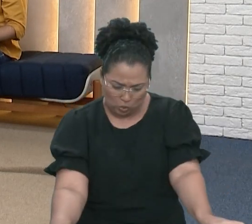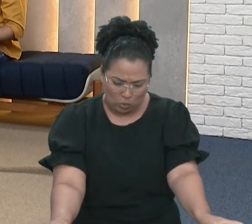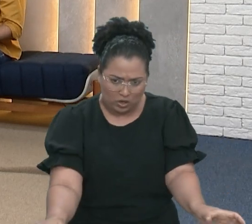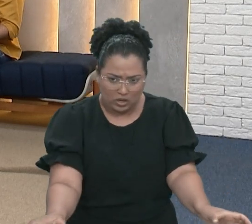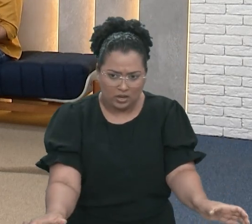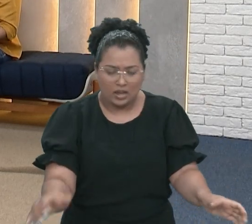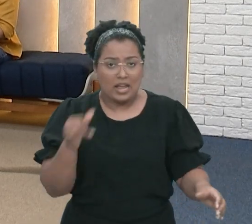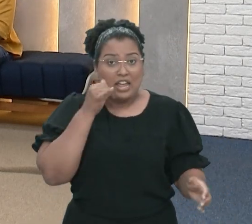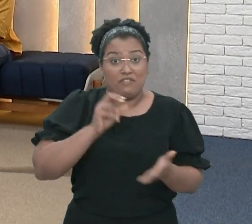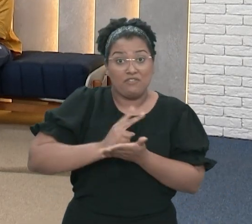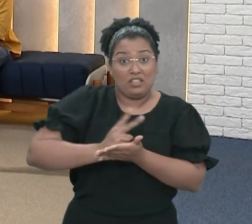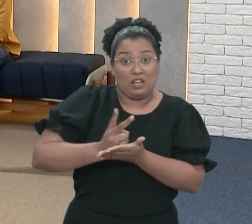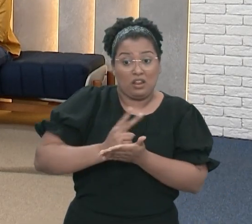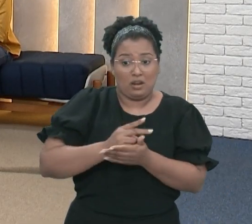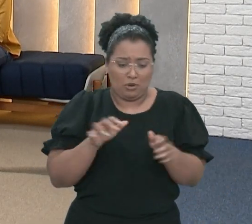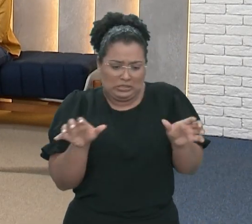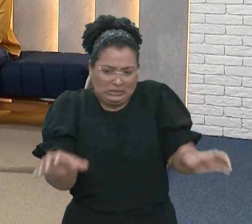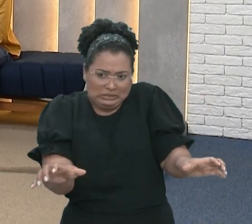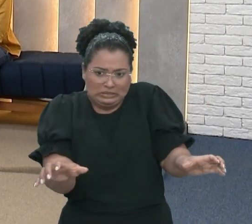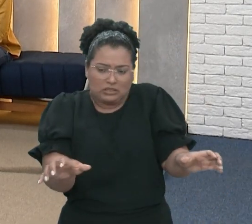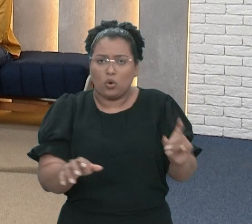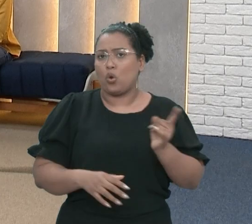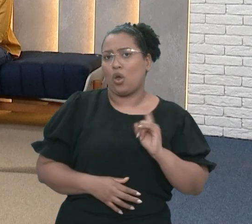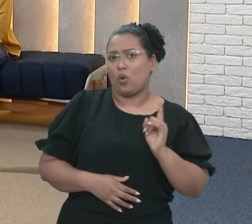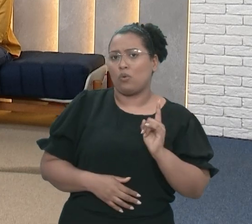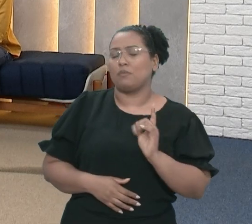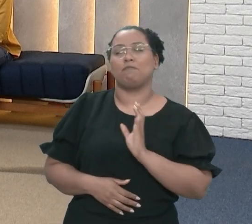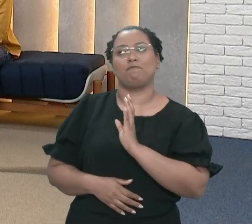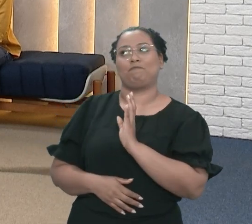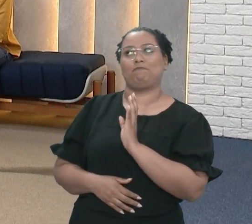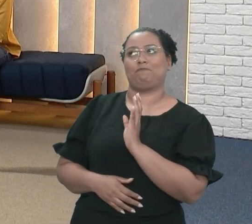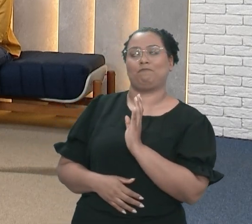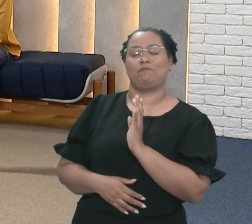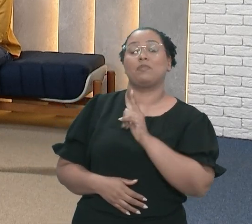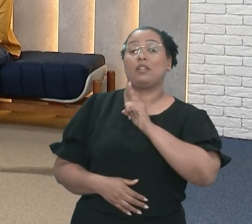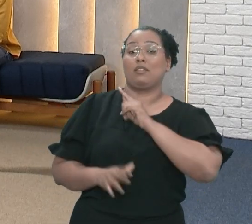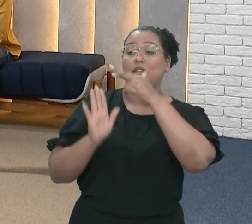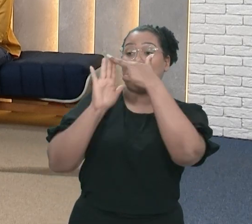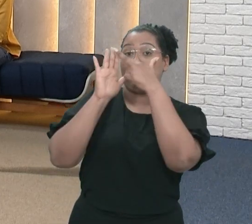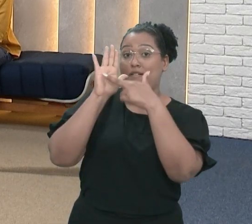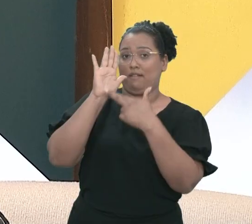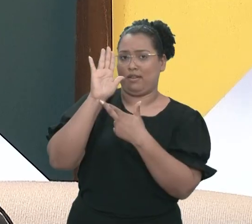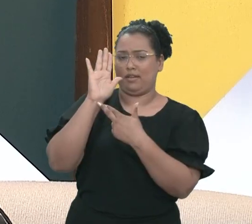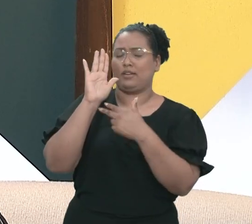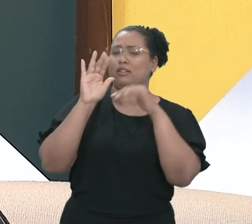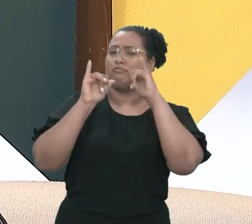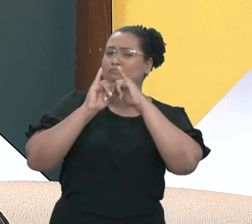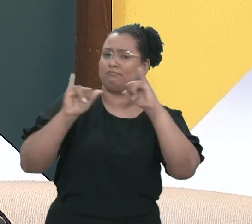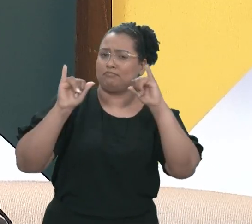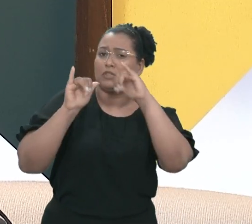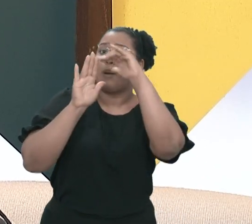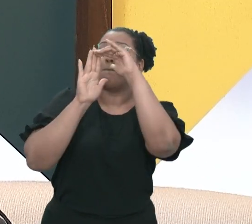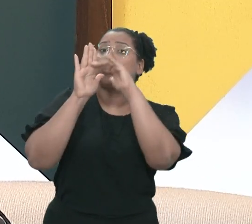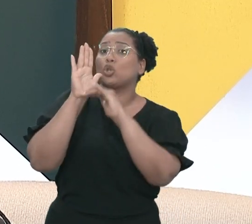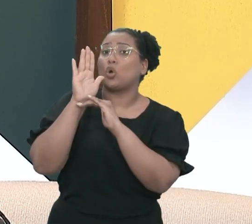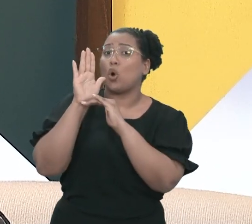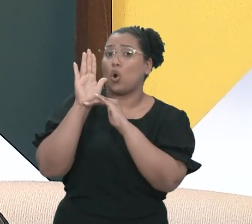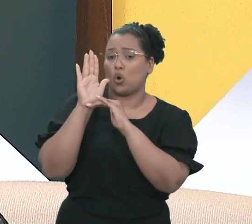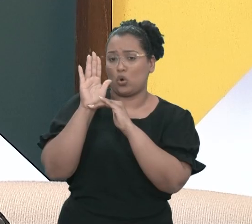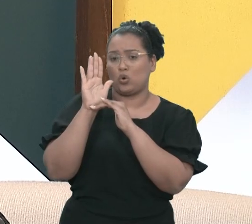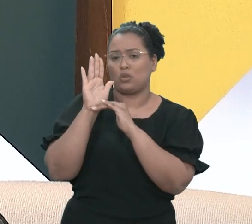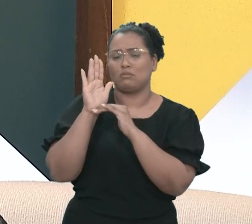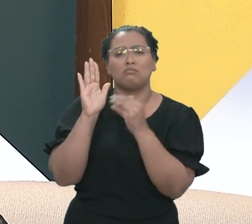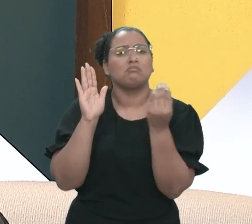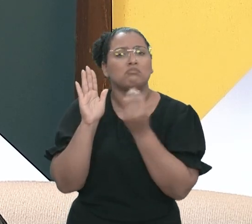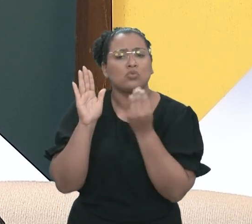se debater ou não? Com alguns cuidados. Nós temos um protocolo que a gente divulga bastante, que é um protocolo que foi